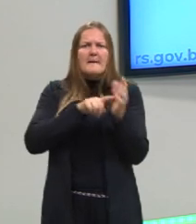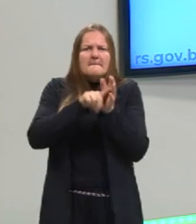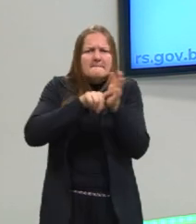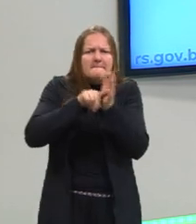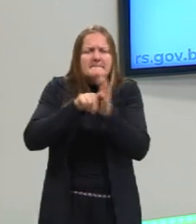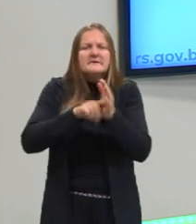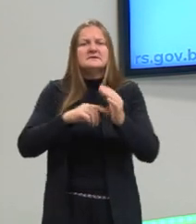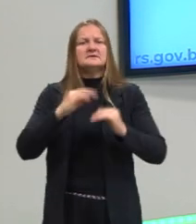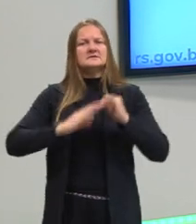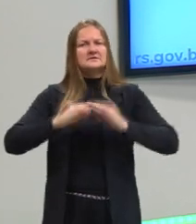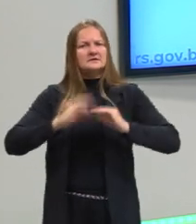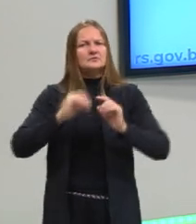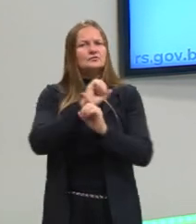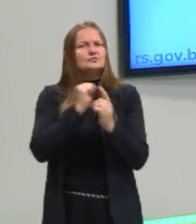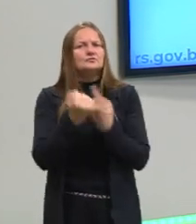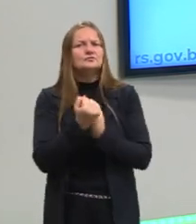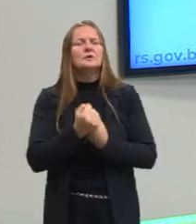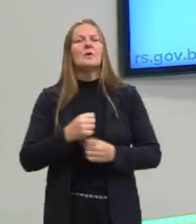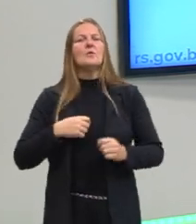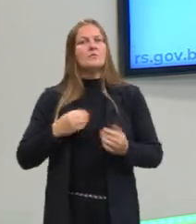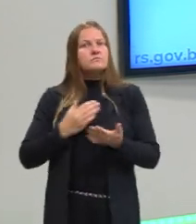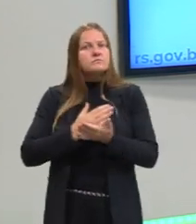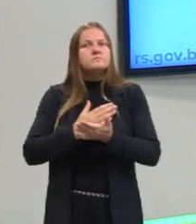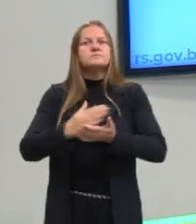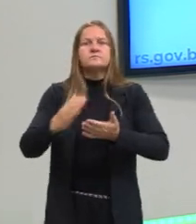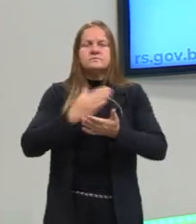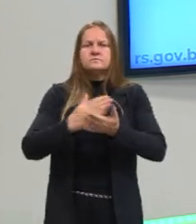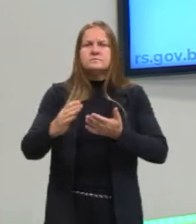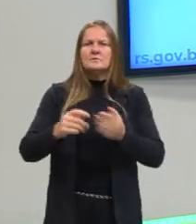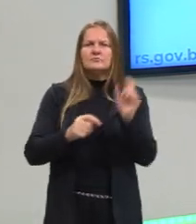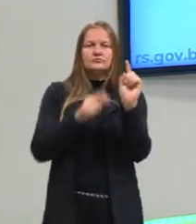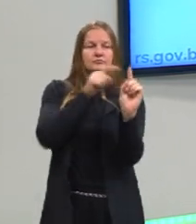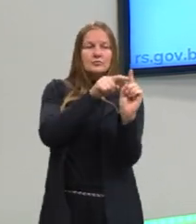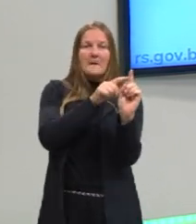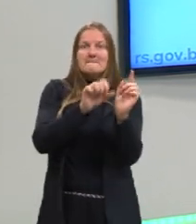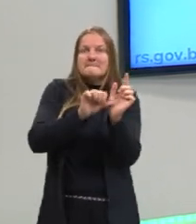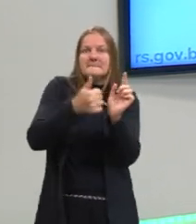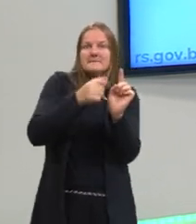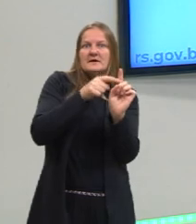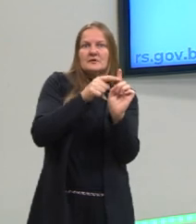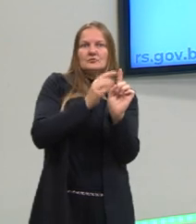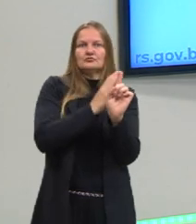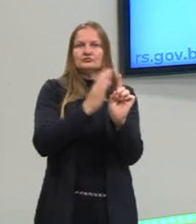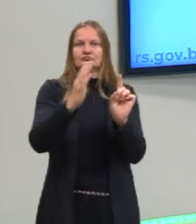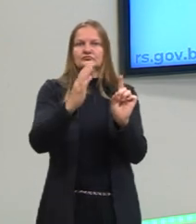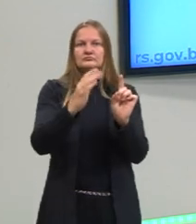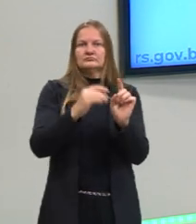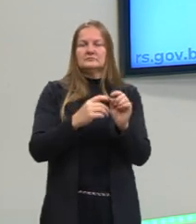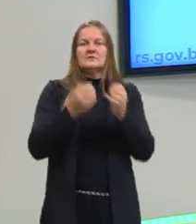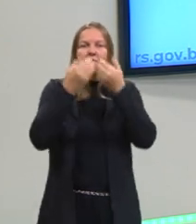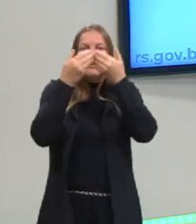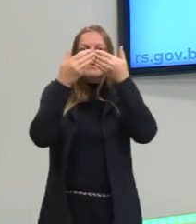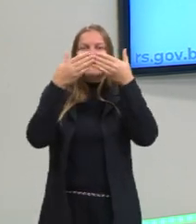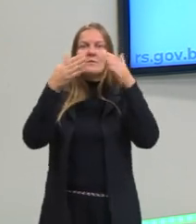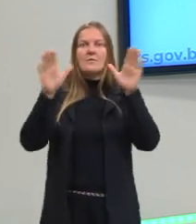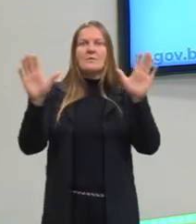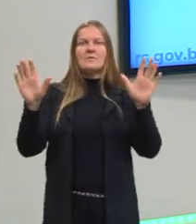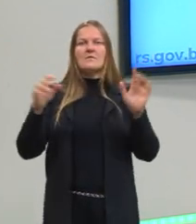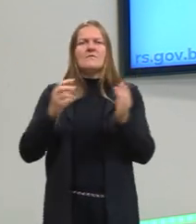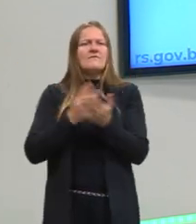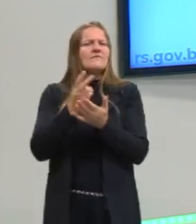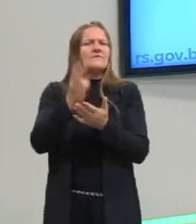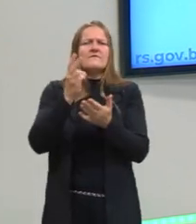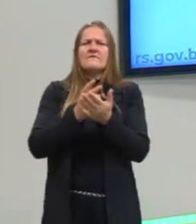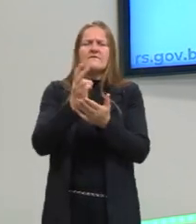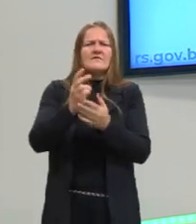pesquisa ou o ação social parte dos indivíduos e isso então ali abre infinitas